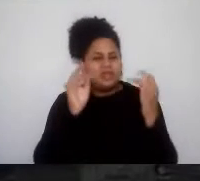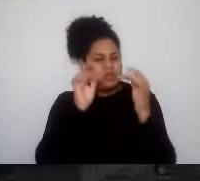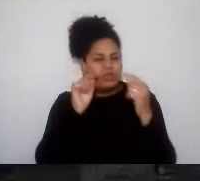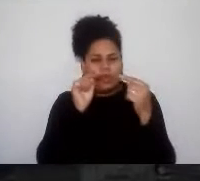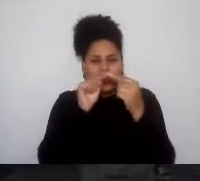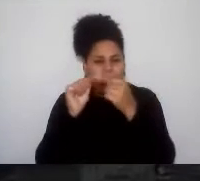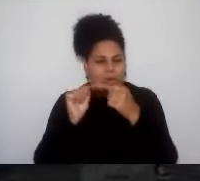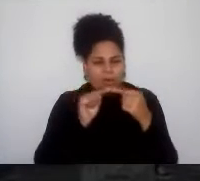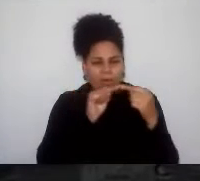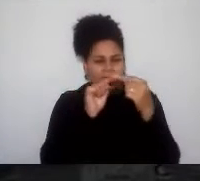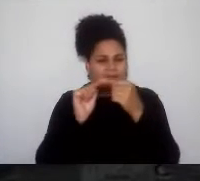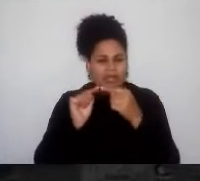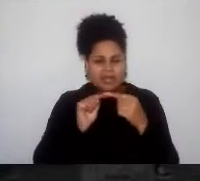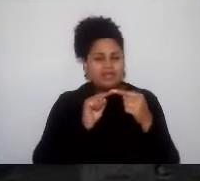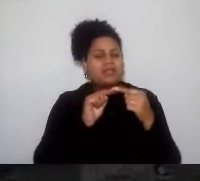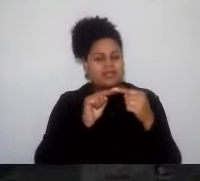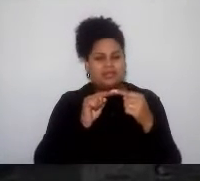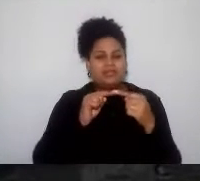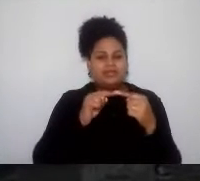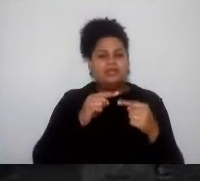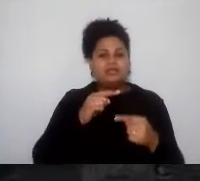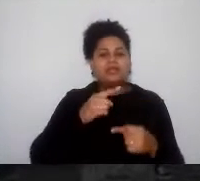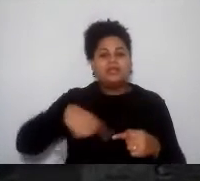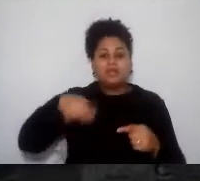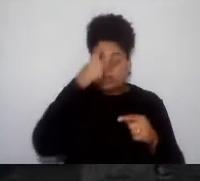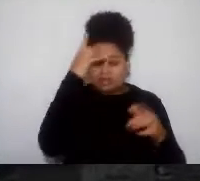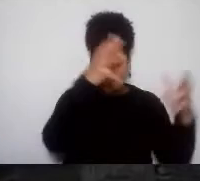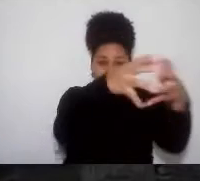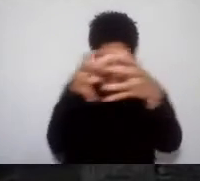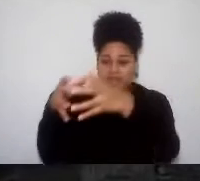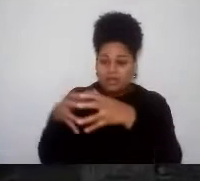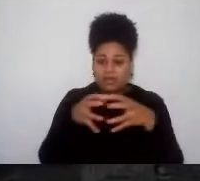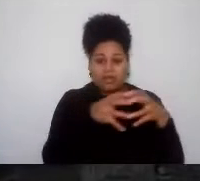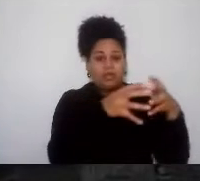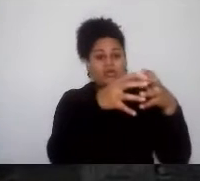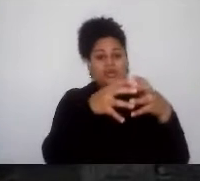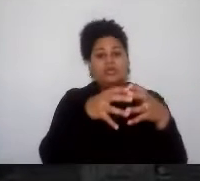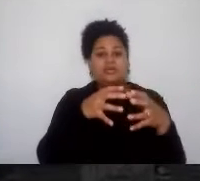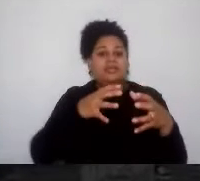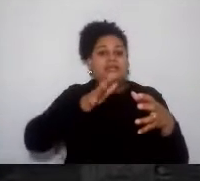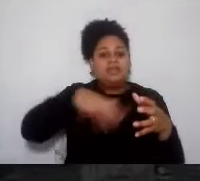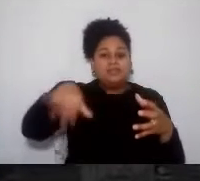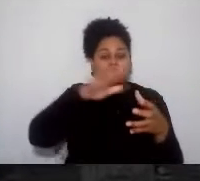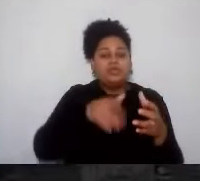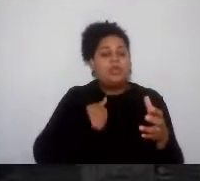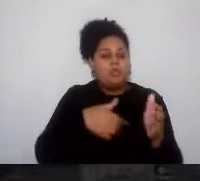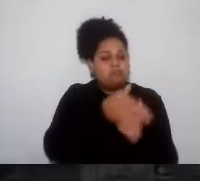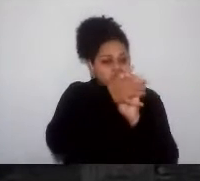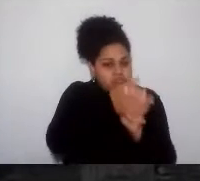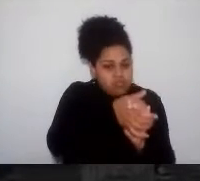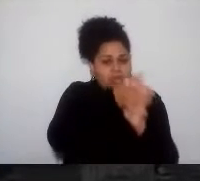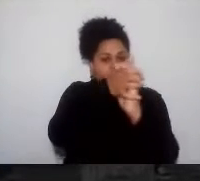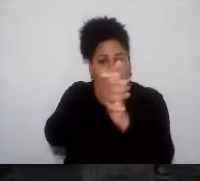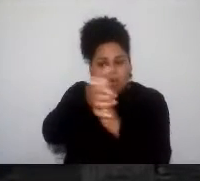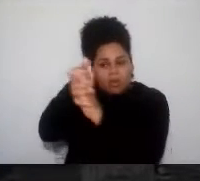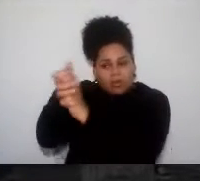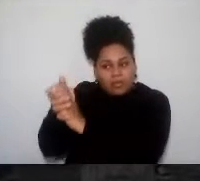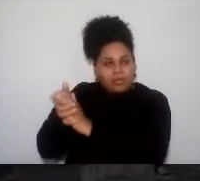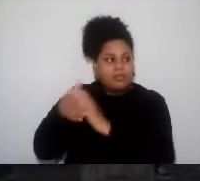todas as categorias tomem a mesma iniciativa para que a gente possa estar fortalecendo a luta